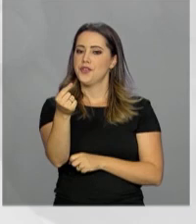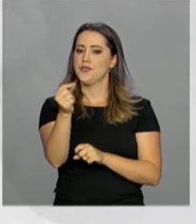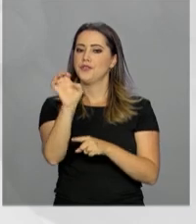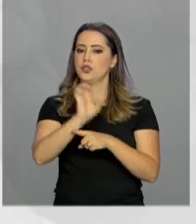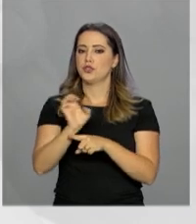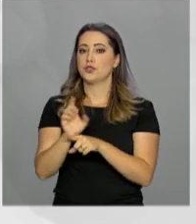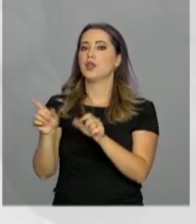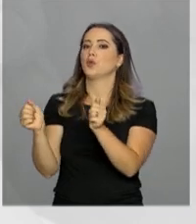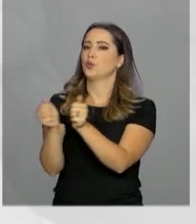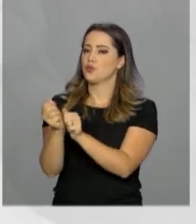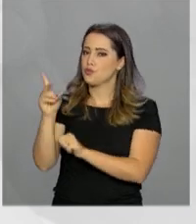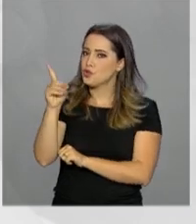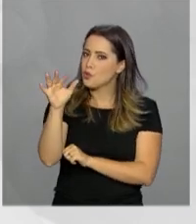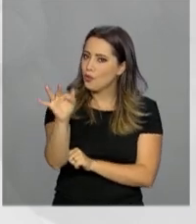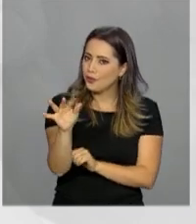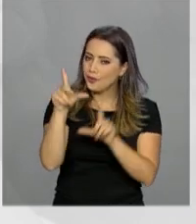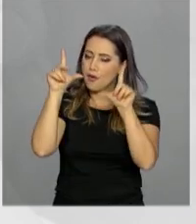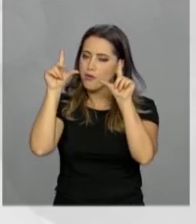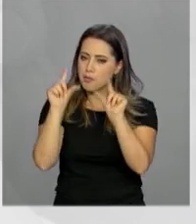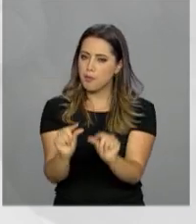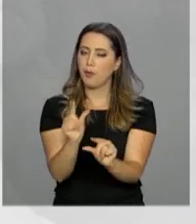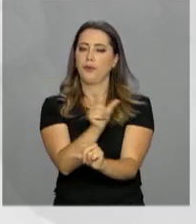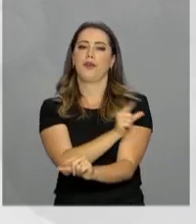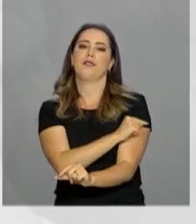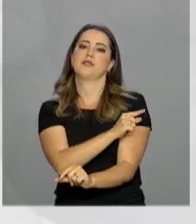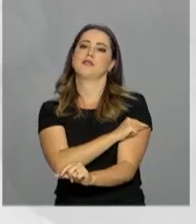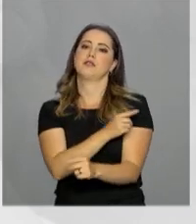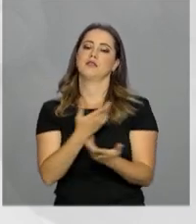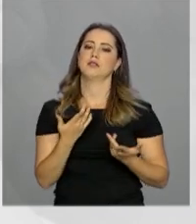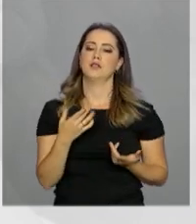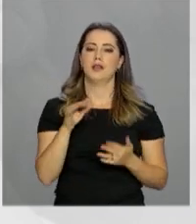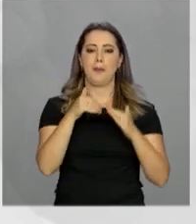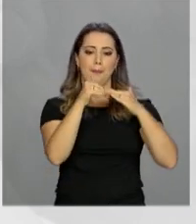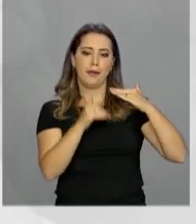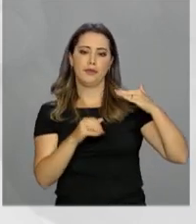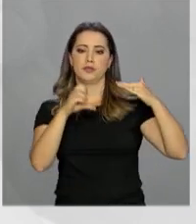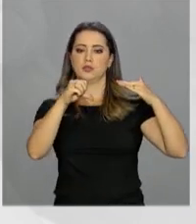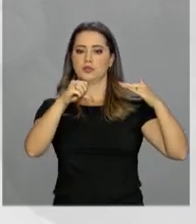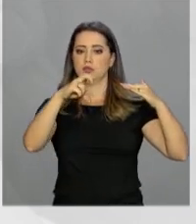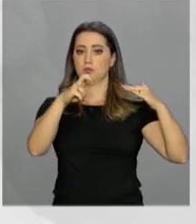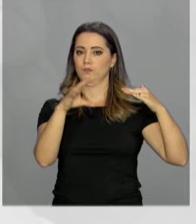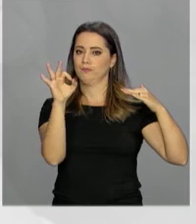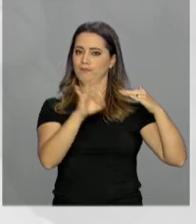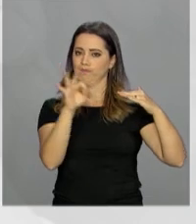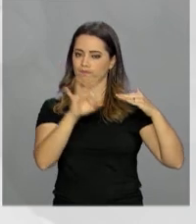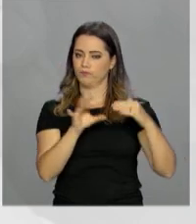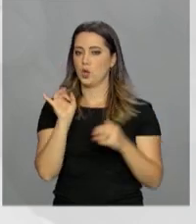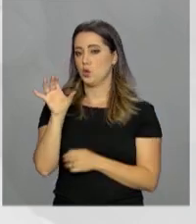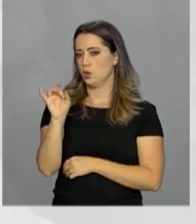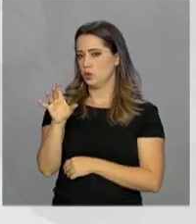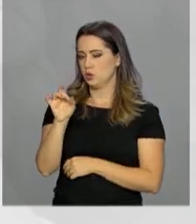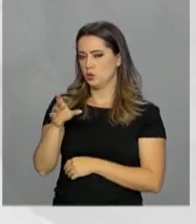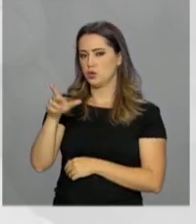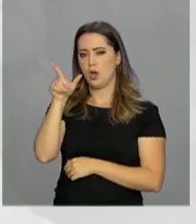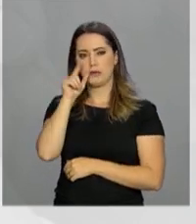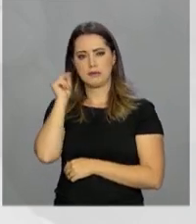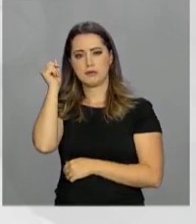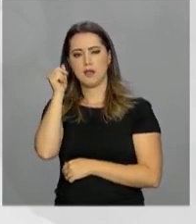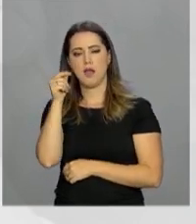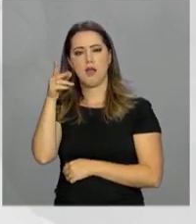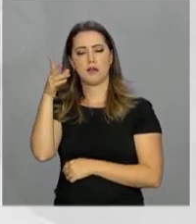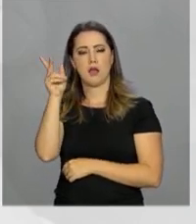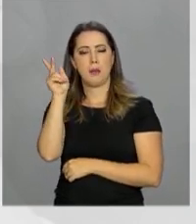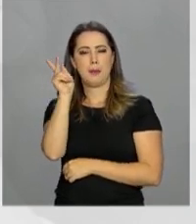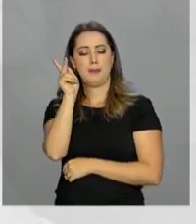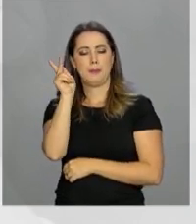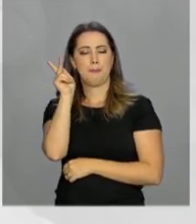abaixo da meta de imunizar 95% das crianças contra o sarampo somente nos estados do ceará paraíba